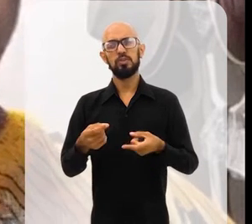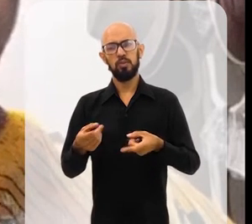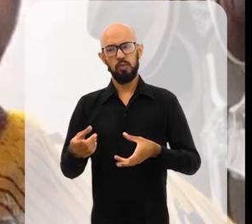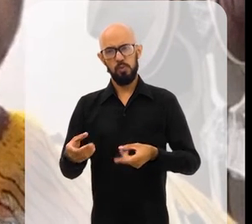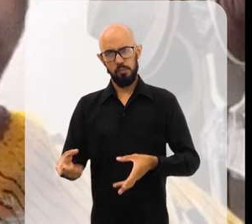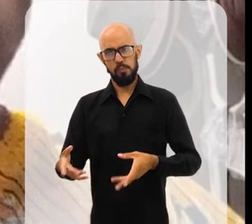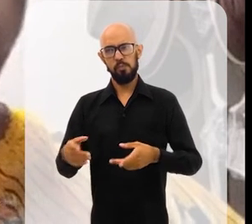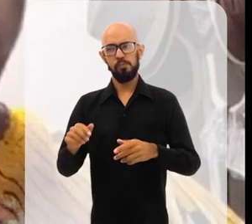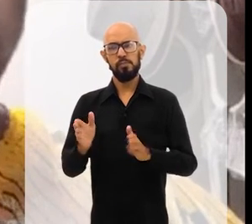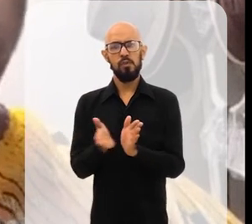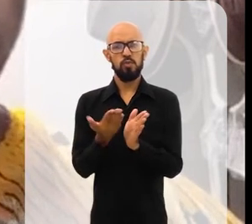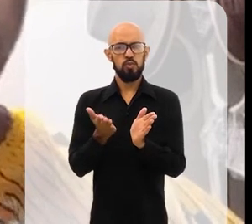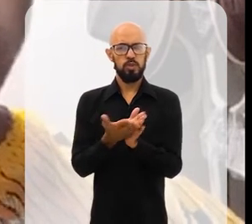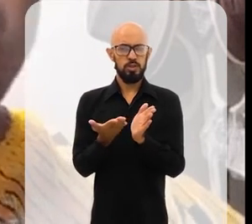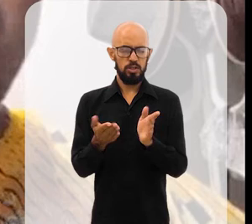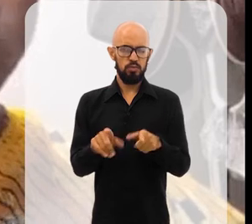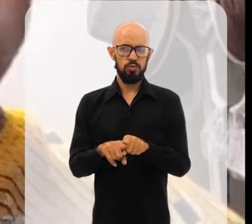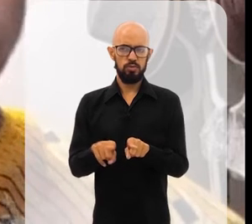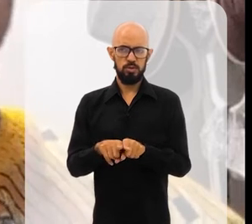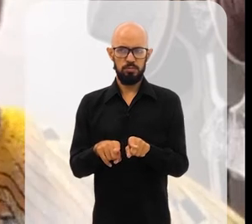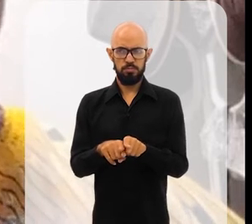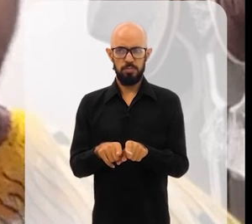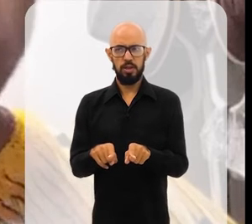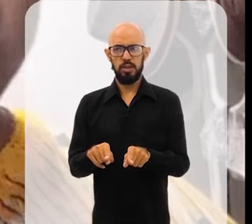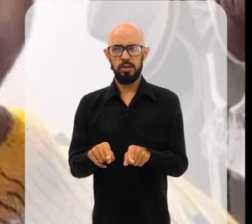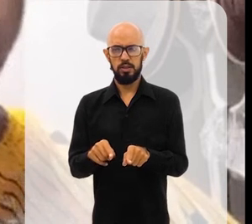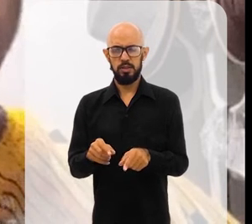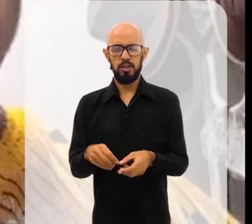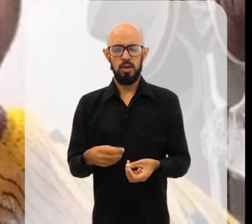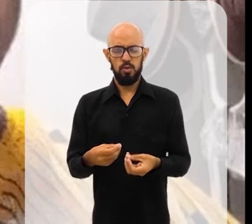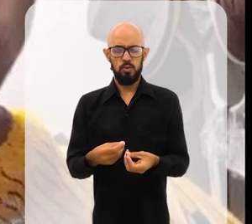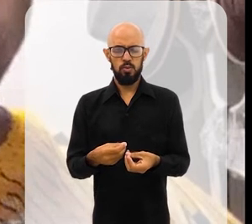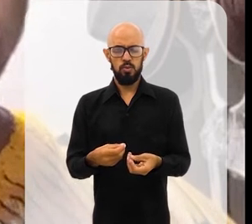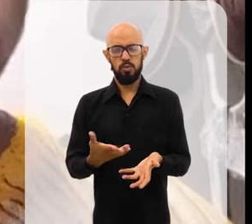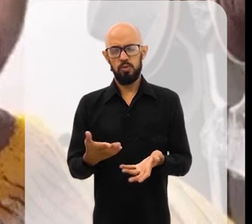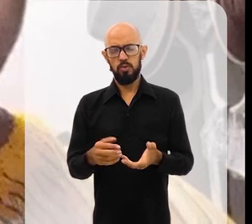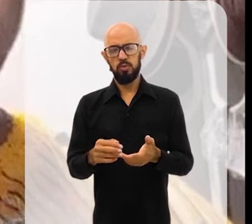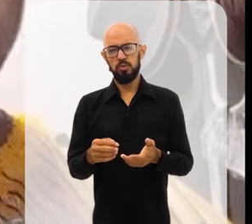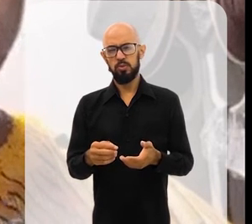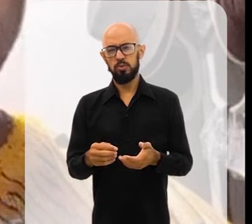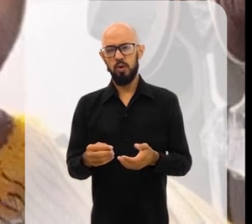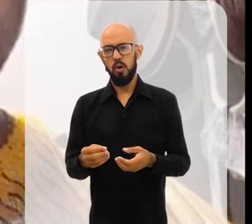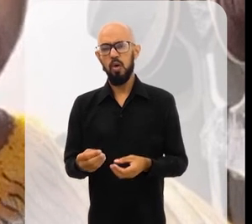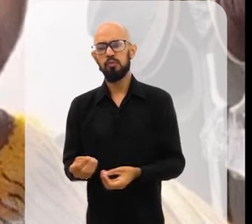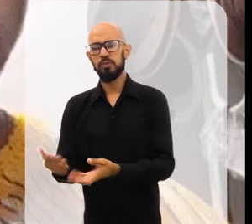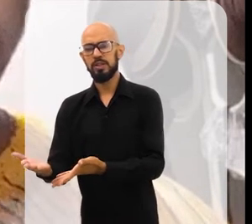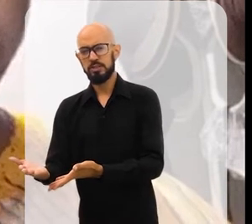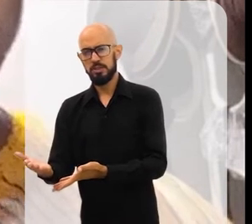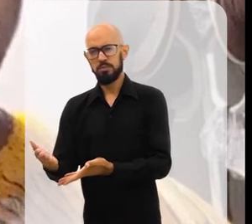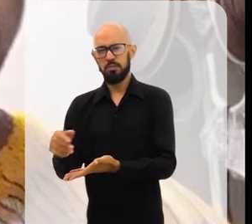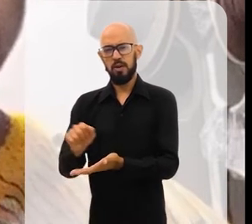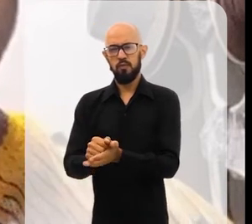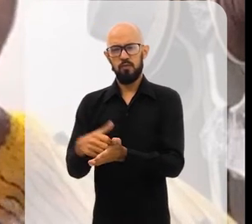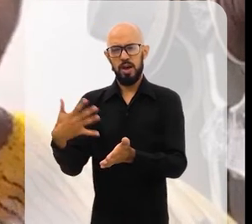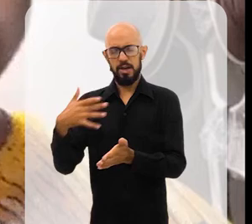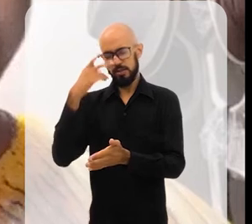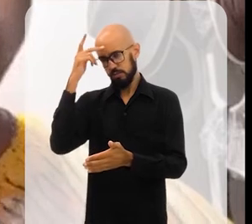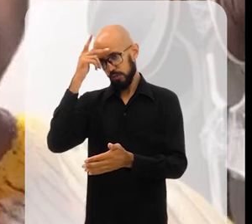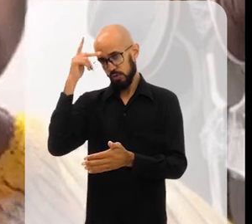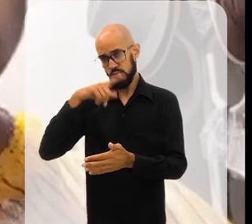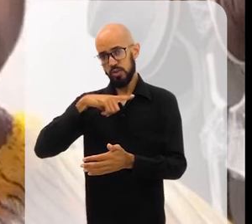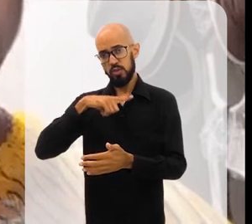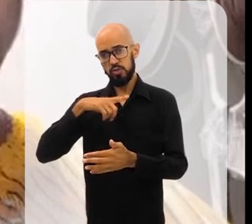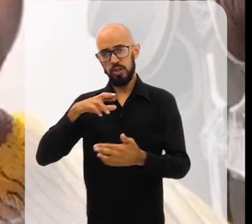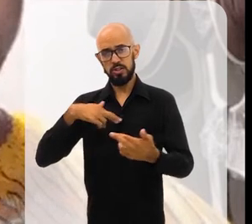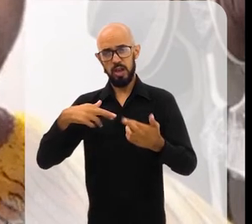comércio, veio de um livro de ouro, que aí eu passei entre os vários conhecidos e várias pessoas com quem eu tinha essa